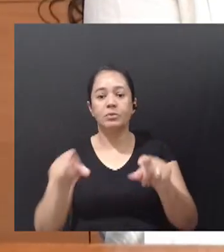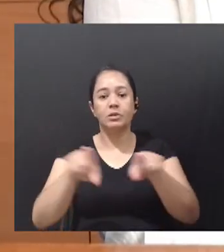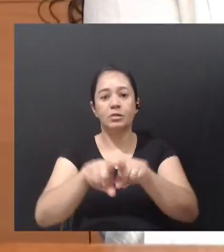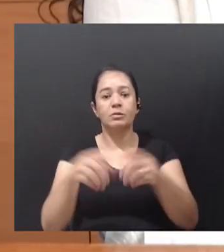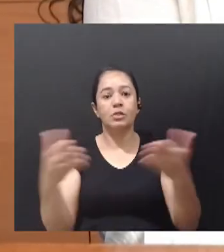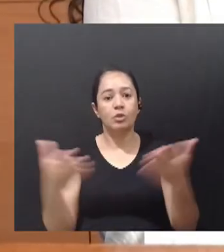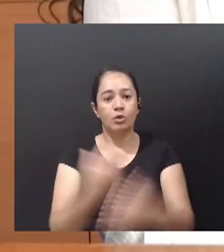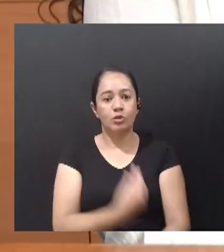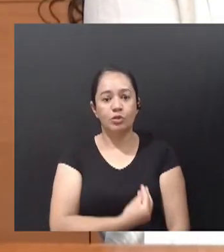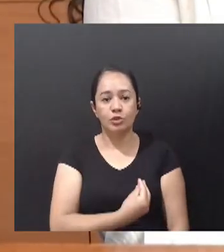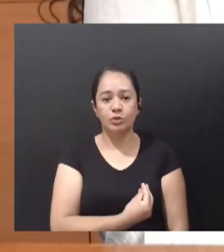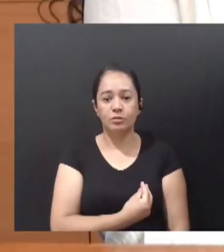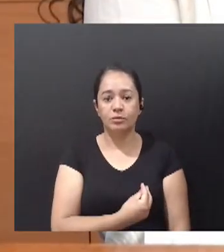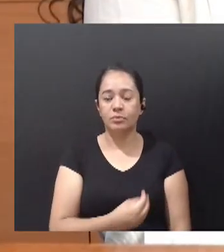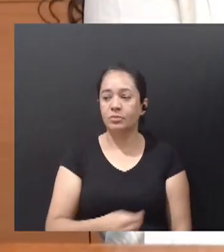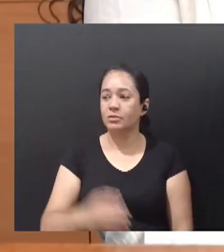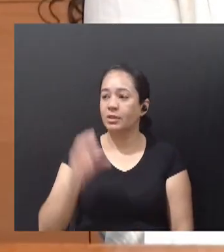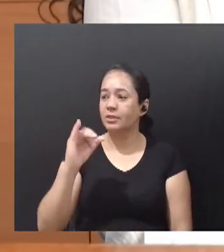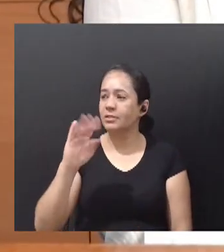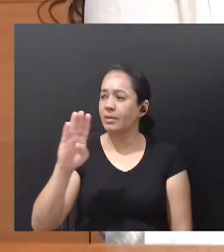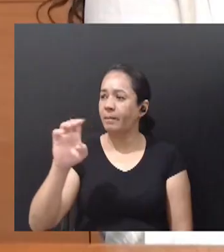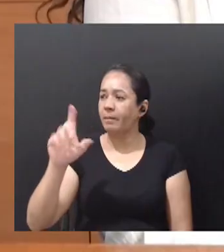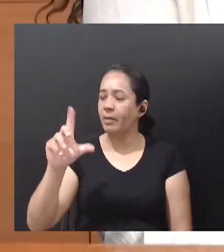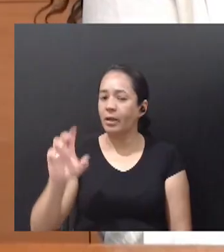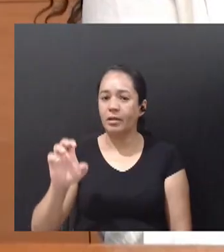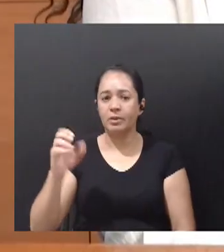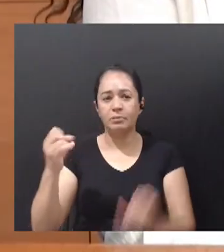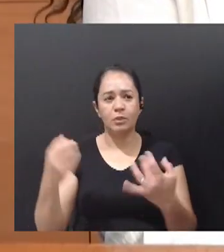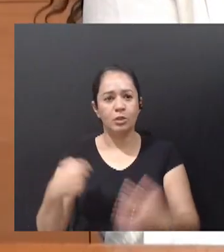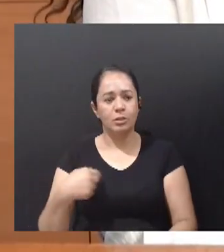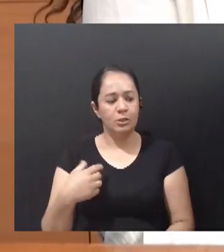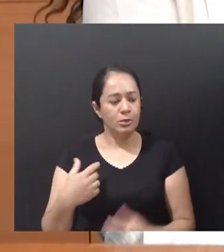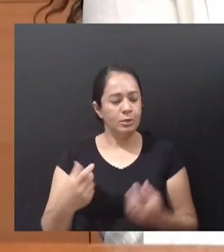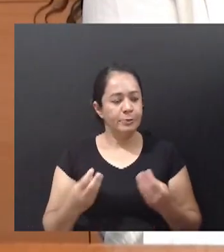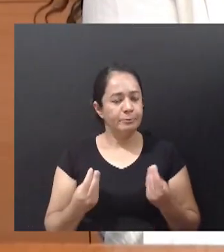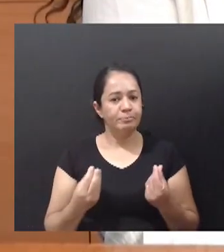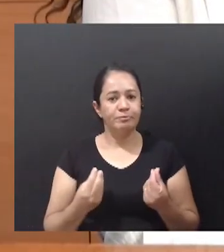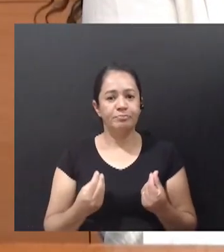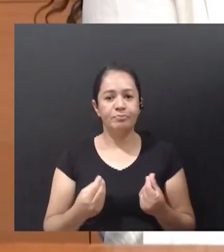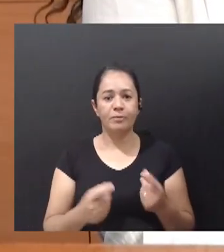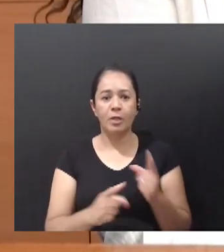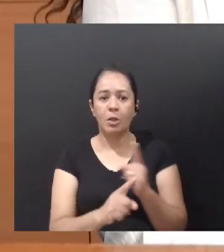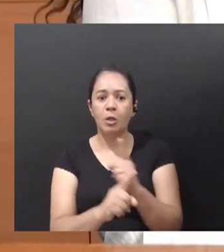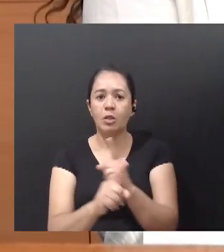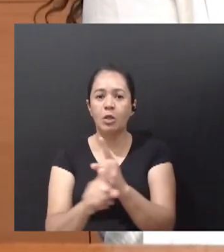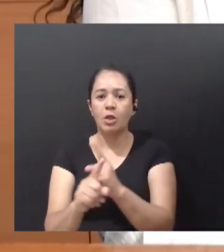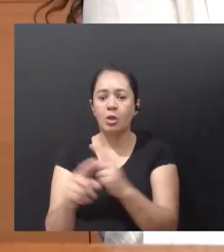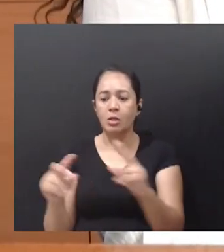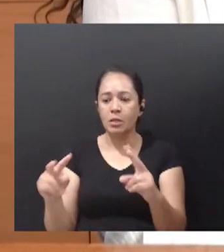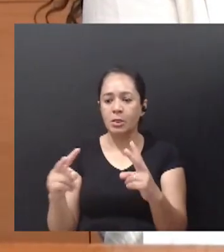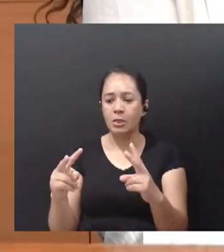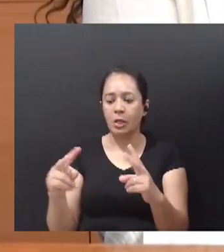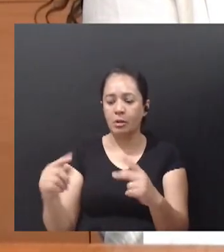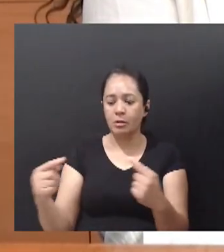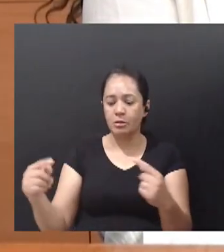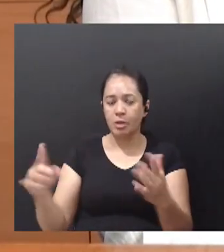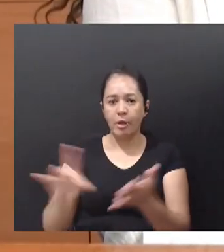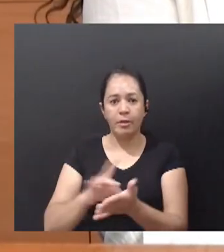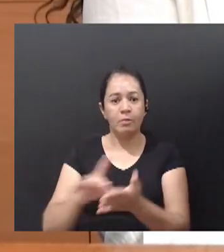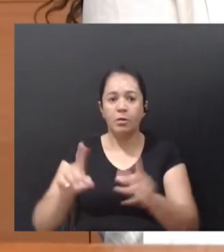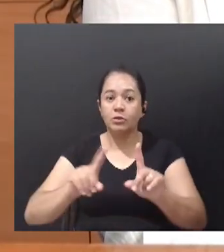uma parada que me pegou bastante, que é de não encontrar olhares inimigos. A gente está entre pessoas que estão